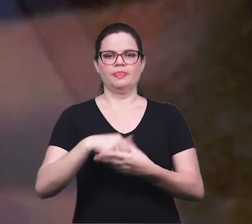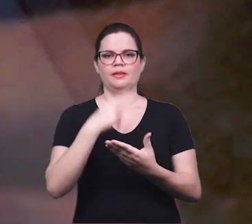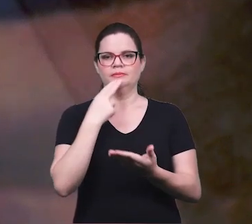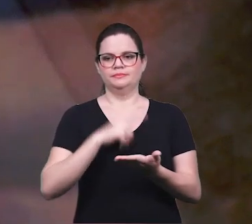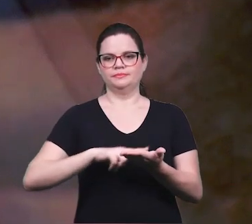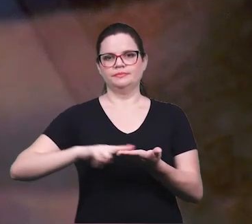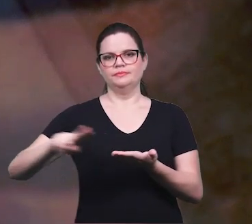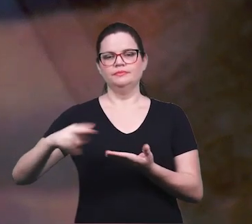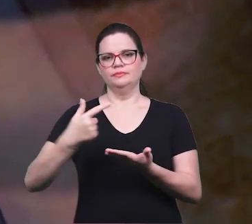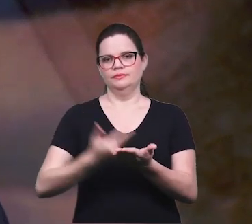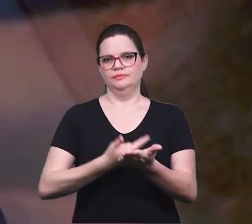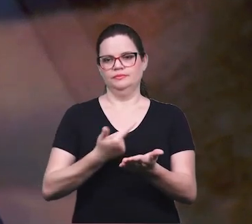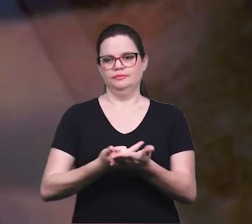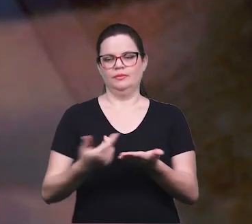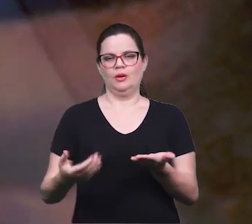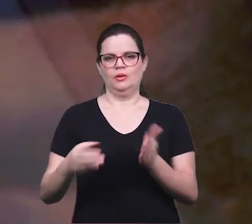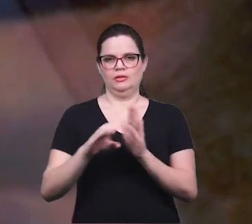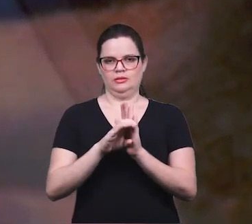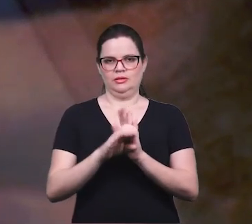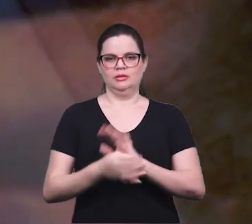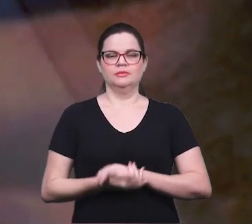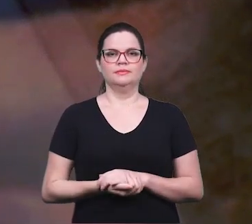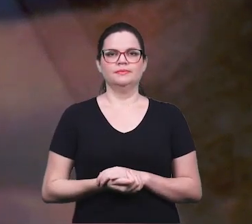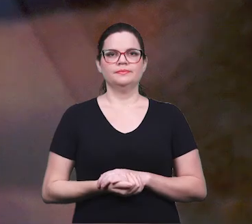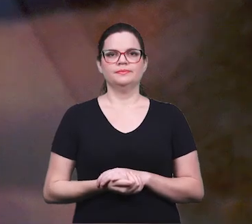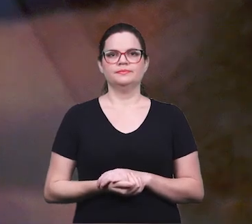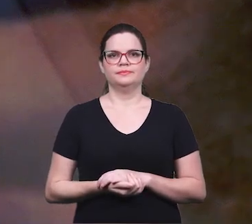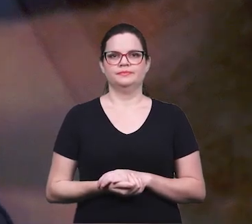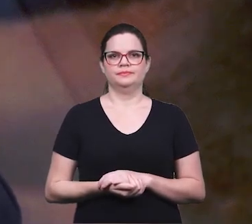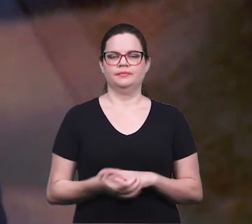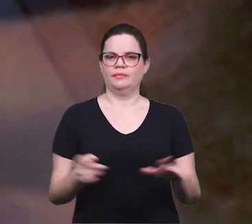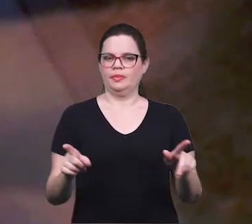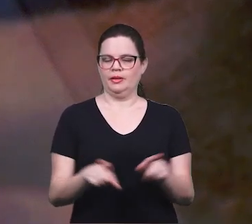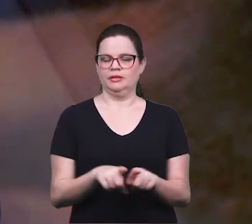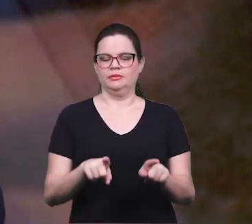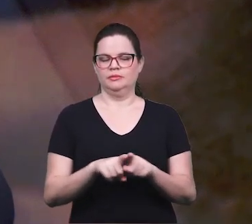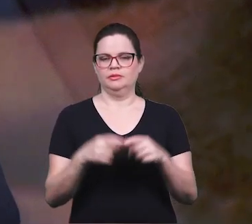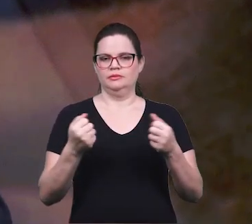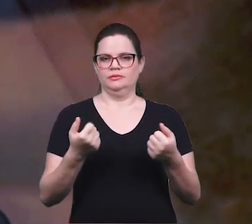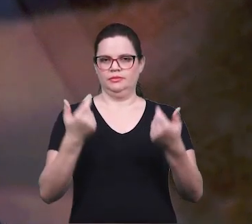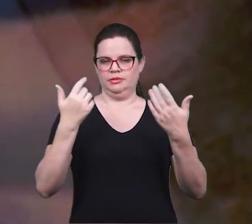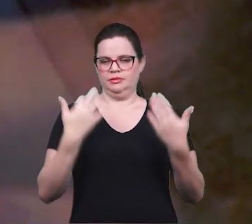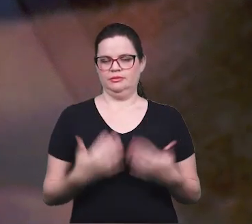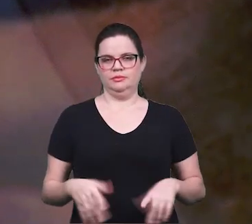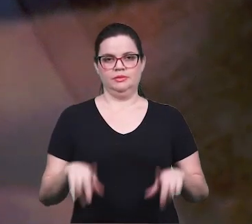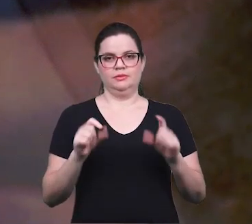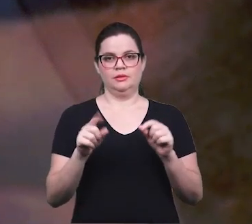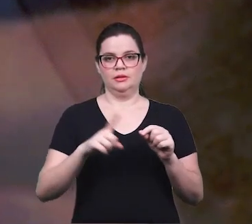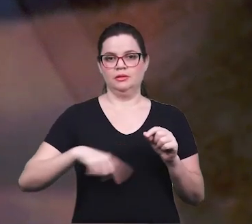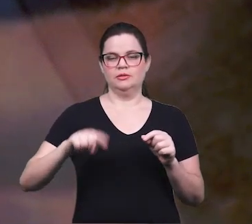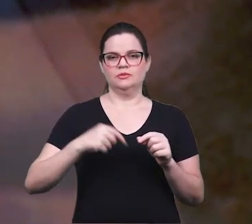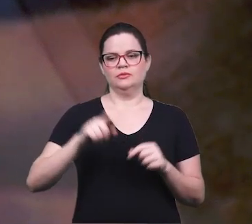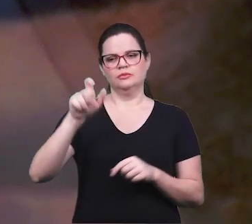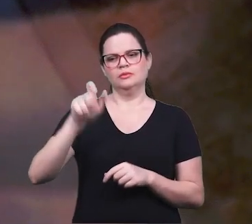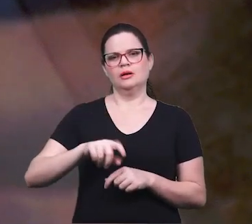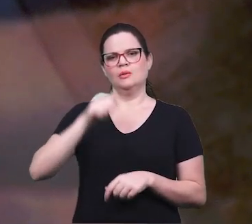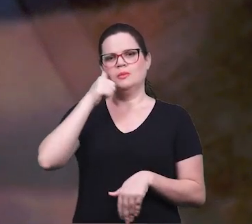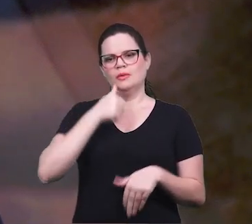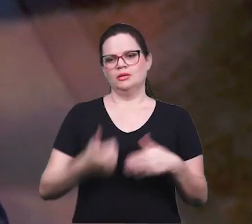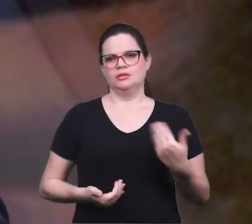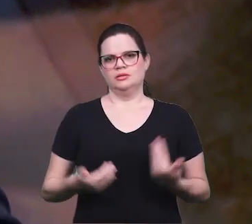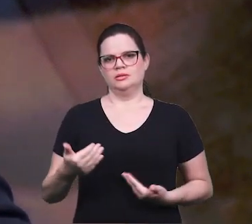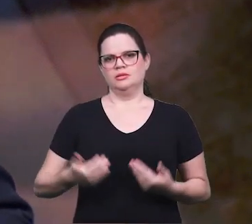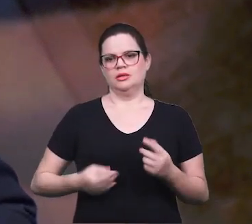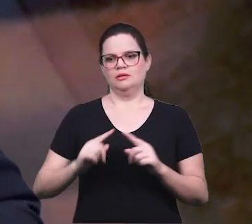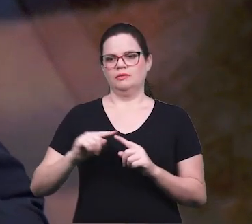carta de Paulo aos Colossenses. E eu vou adiantar uma coisa aqui, nós vamos falar de uma serva que lá no